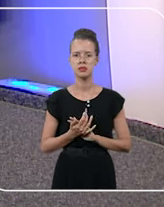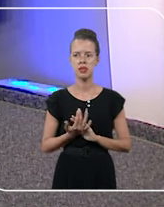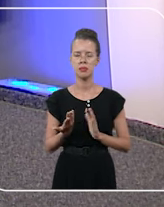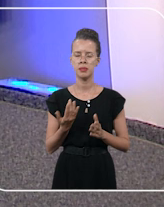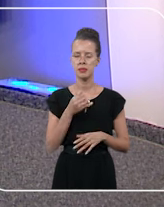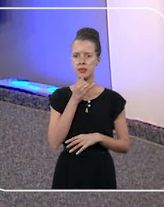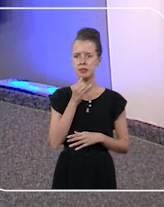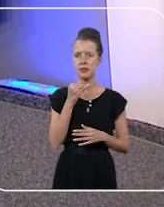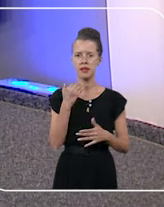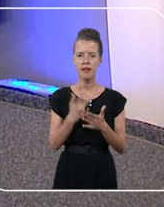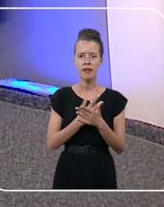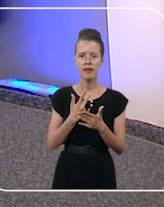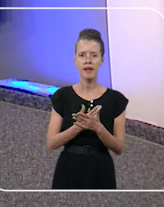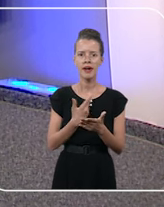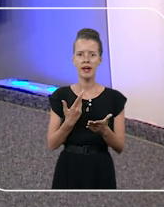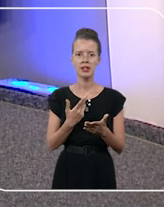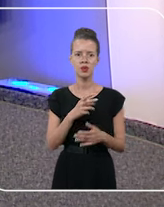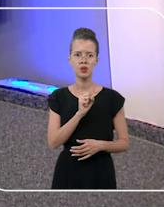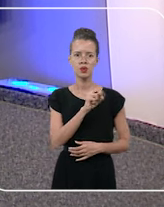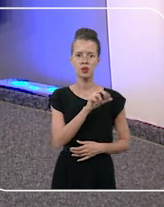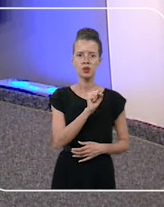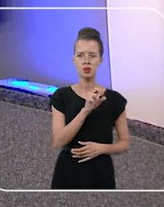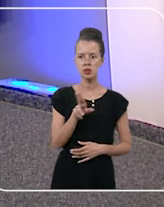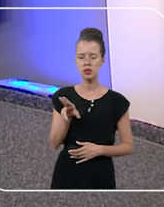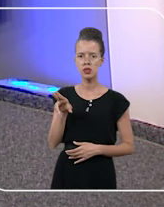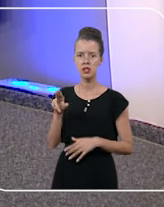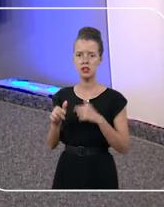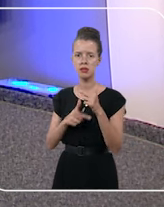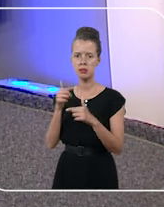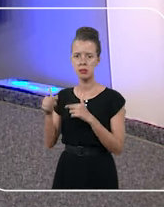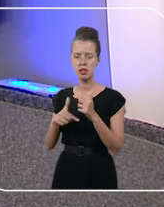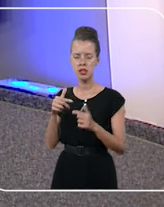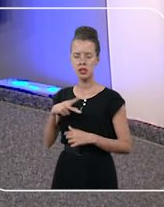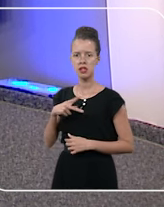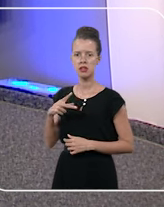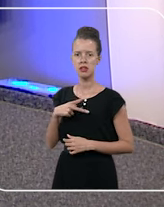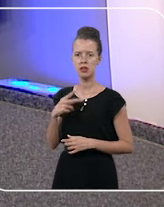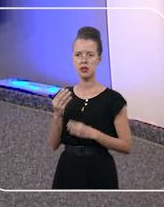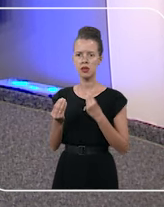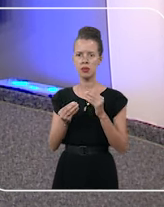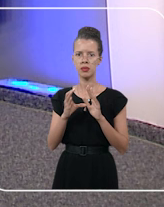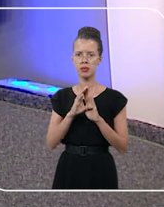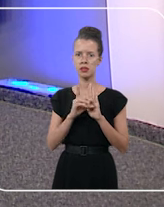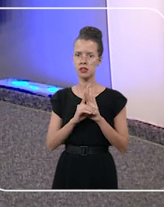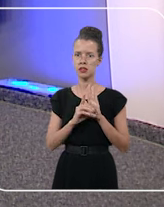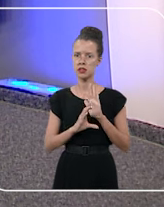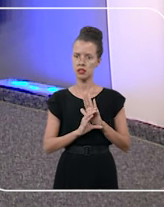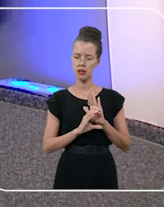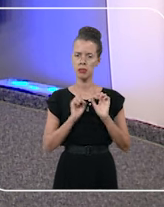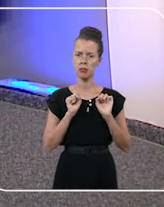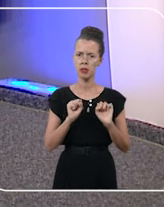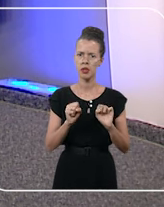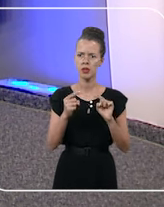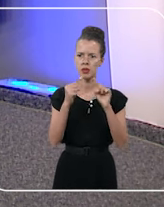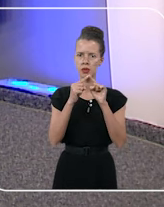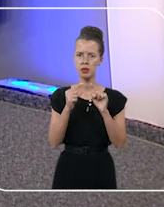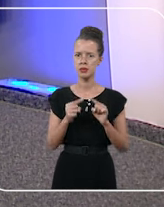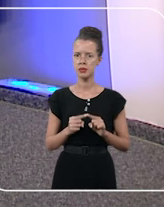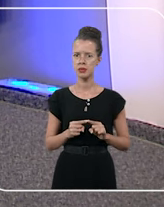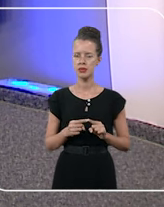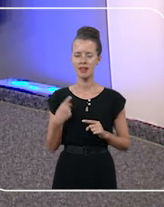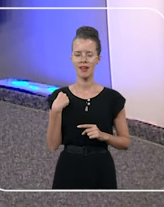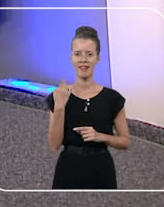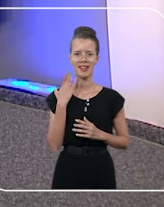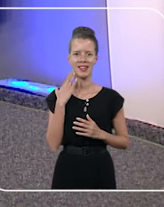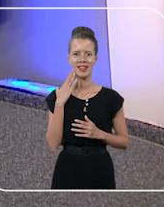atendimento custeado pelo SUS em hospitais privados conveniados. O CDC poderia ser aplicado aí? É isso que eu gostaria de entender direito, né? O CDC pode